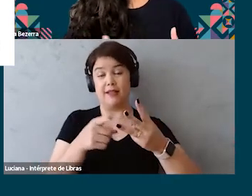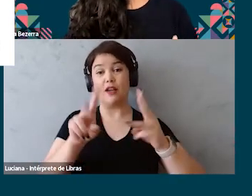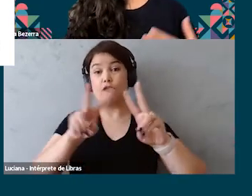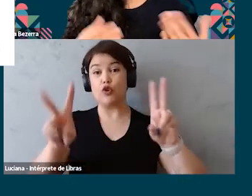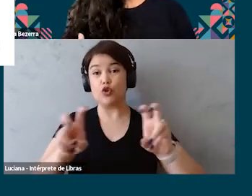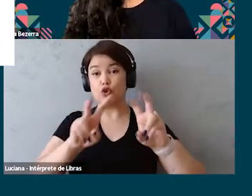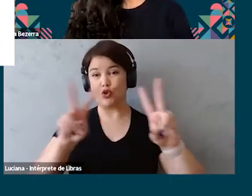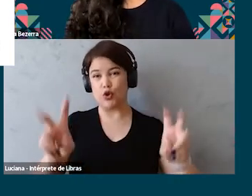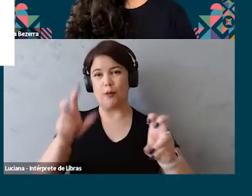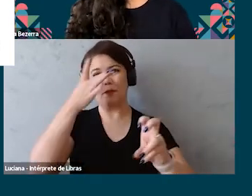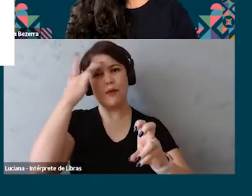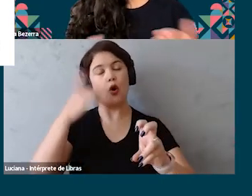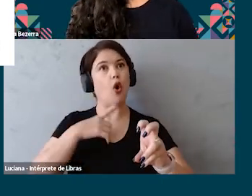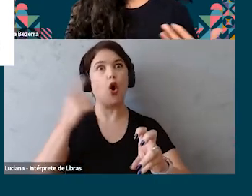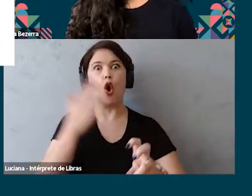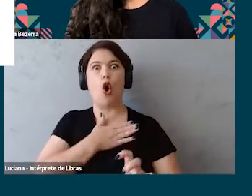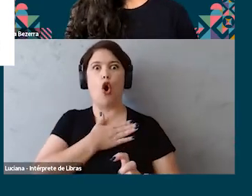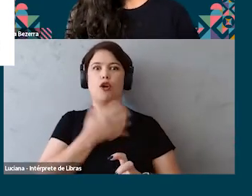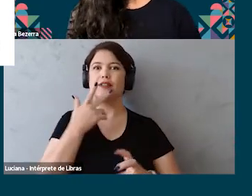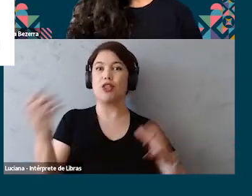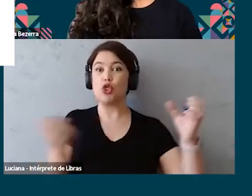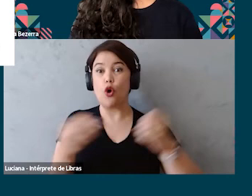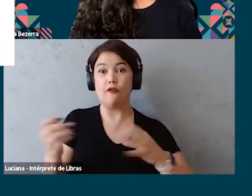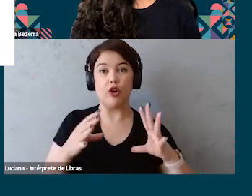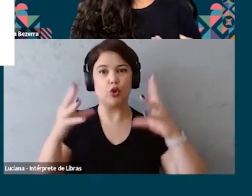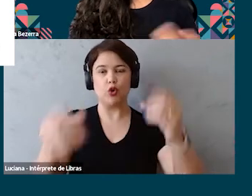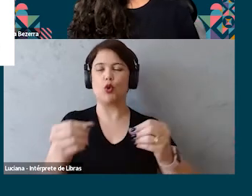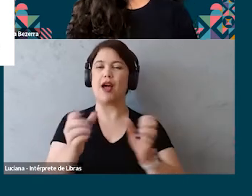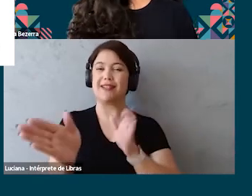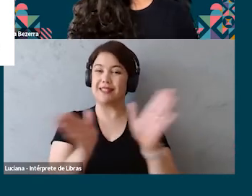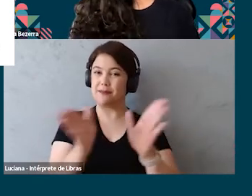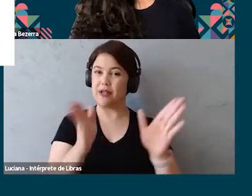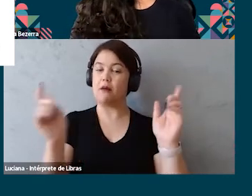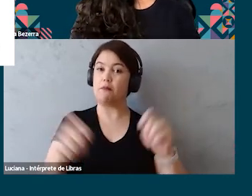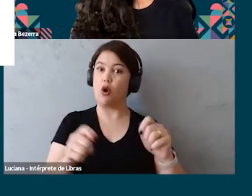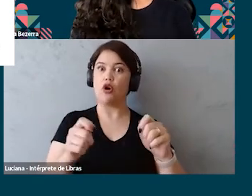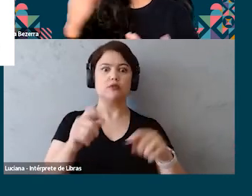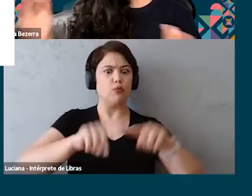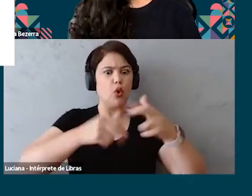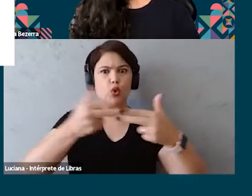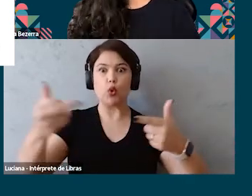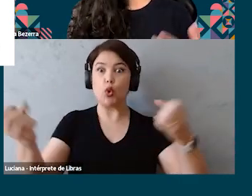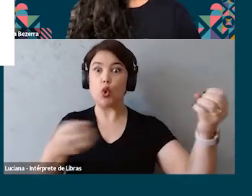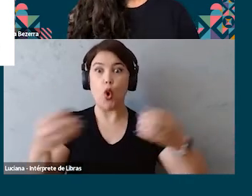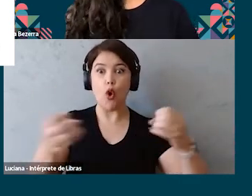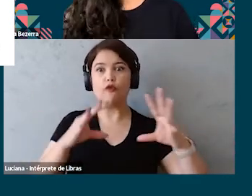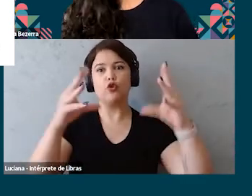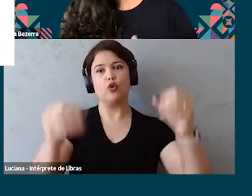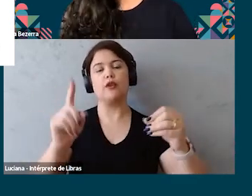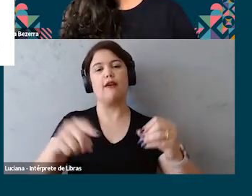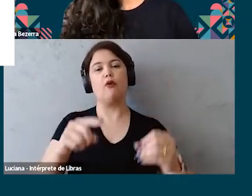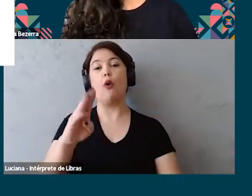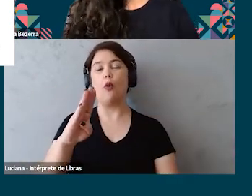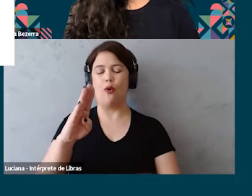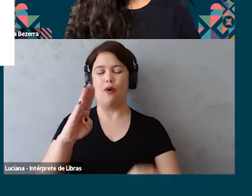O terceiro seria, líderes e stakeholders, eles adoram inovação. E acessibilidade, ele tem um histórico de produtos inovadores. Um